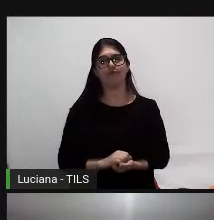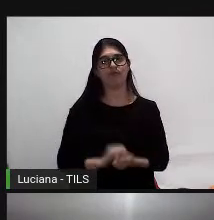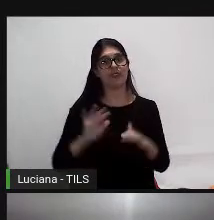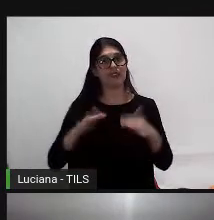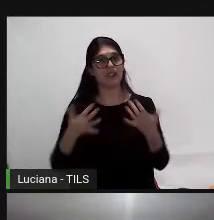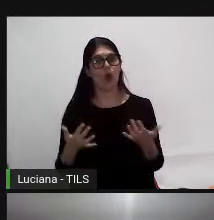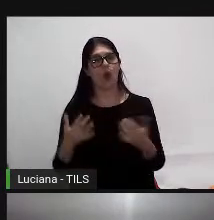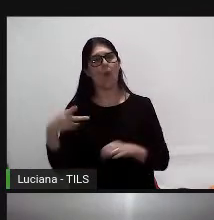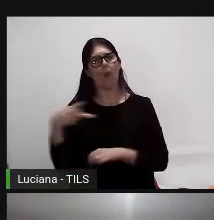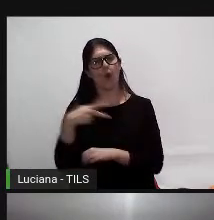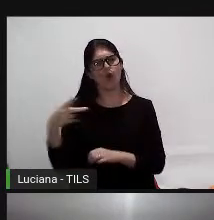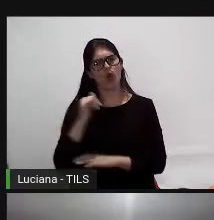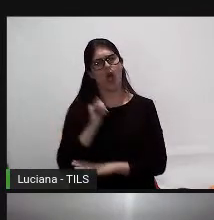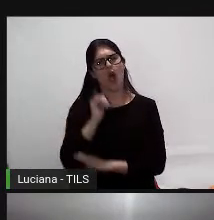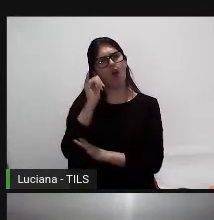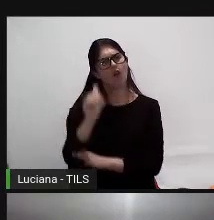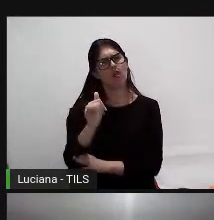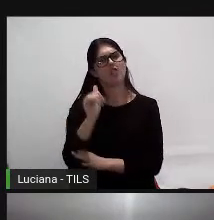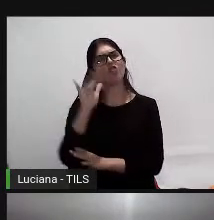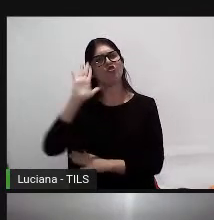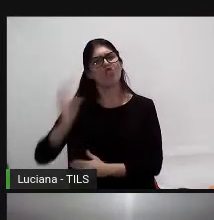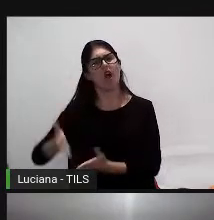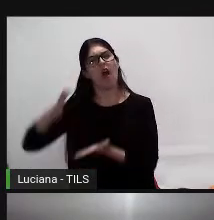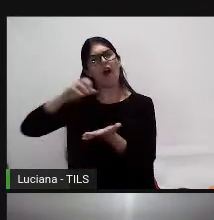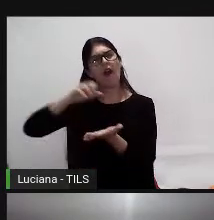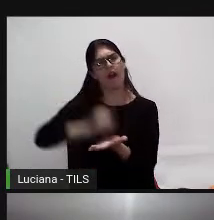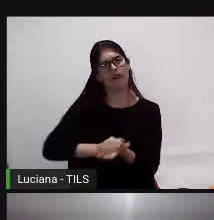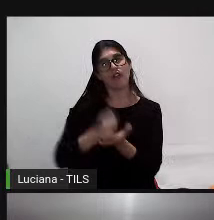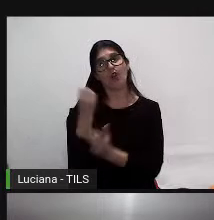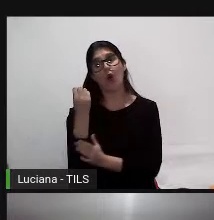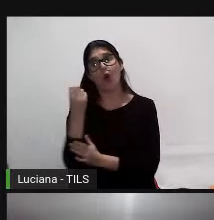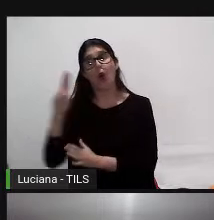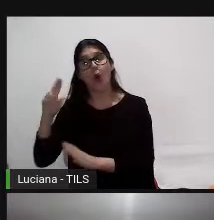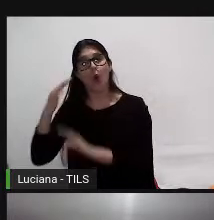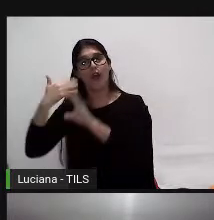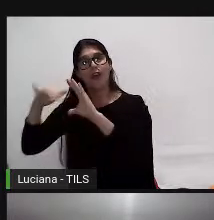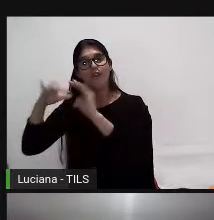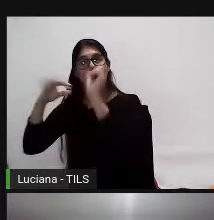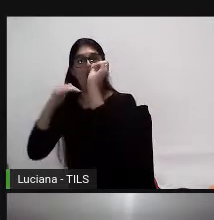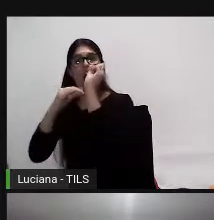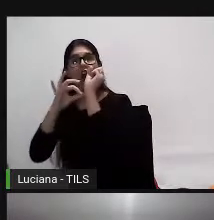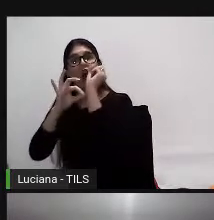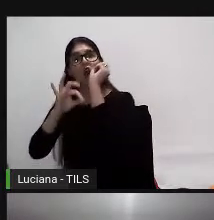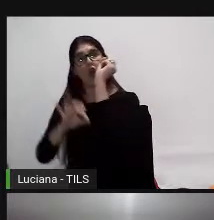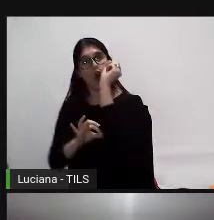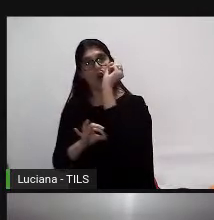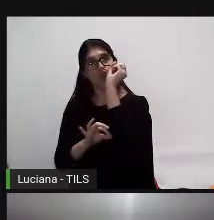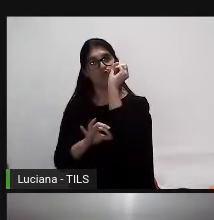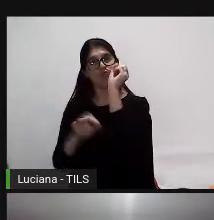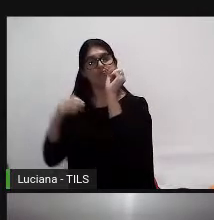enviarão esse comunicado, olha, fiz o cadastro ou estou enviando a chave para vocês acessarem o Moodle e